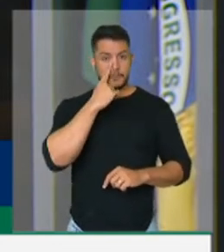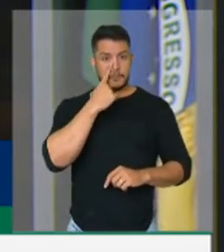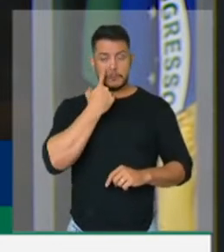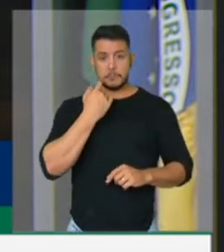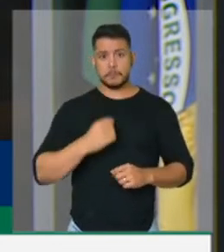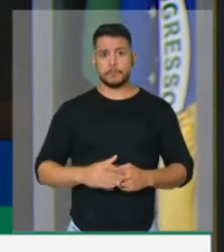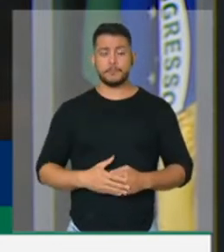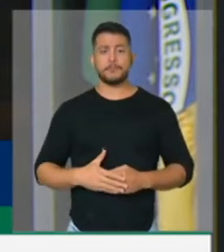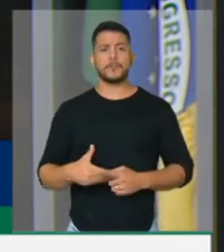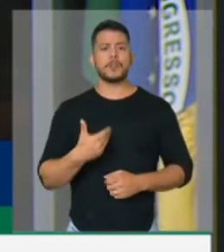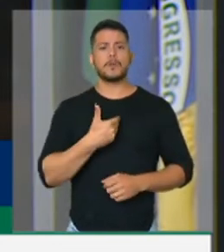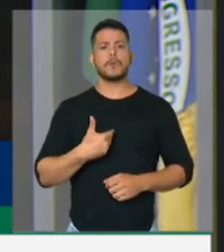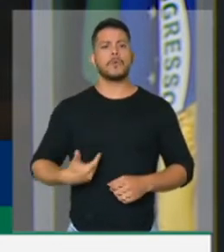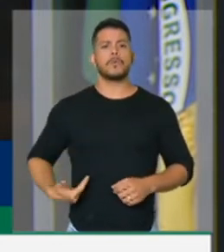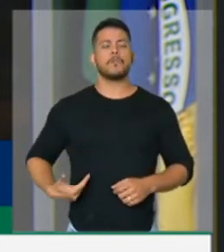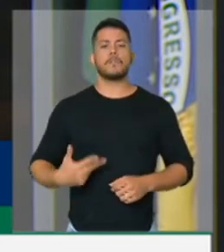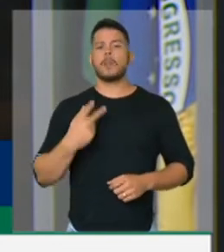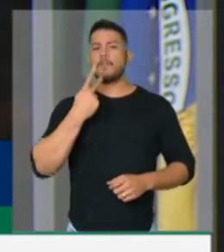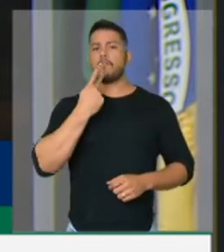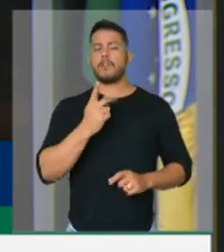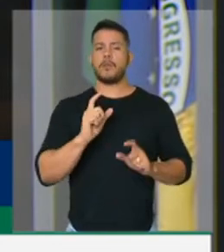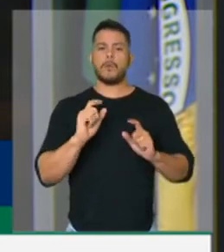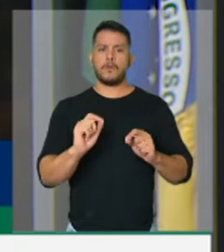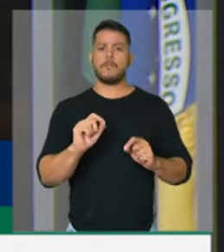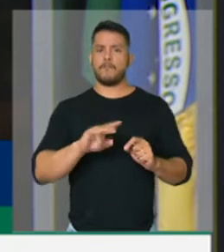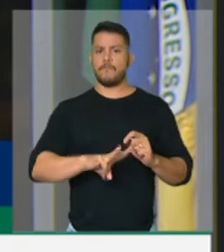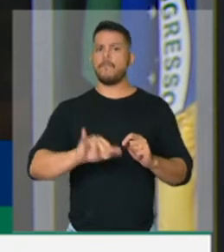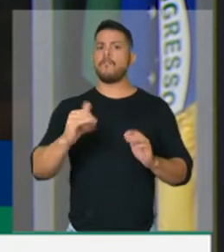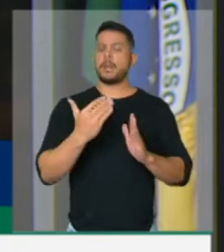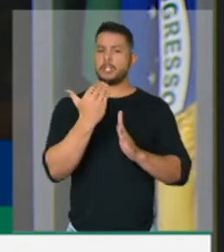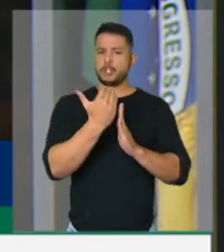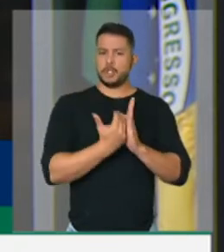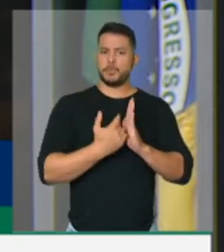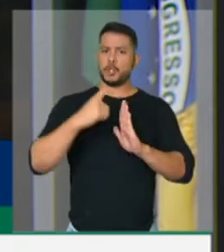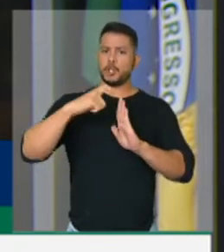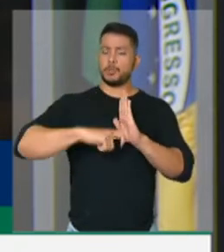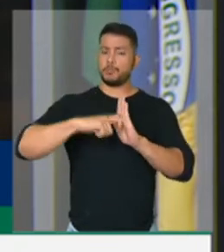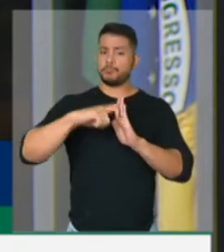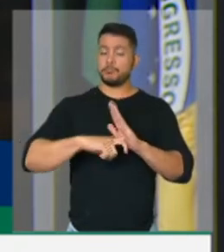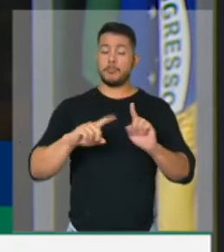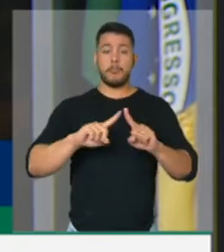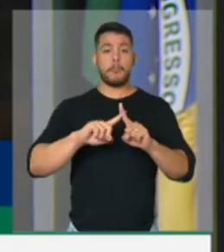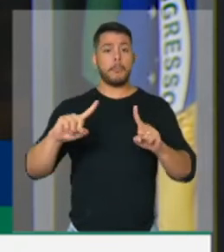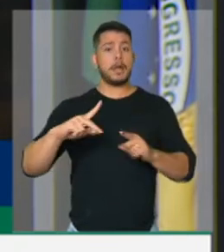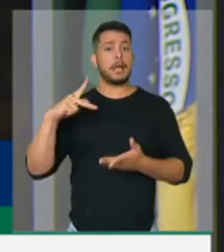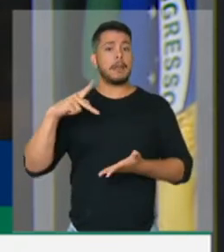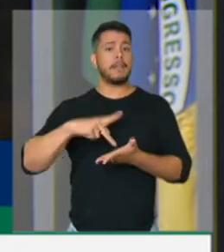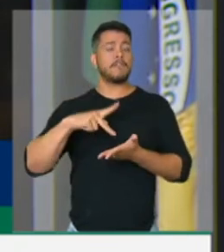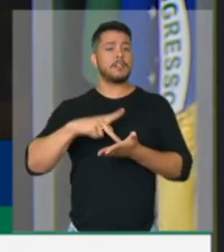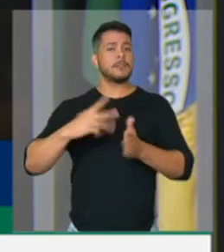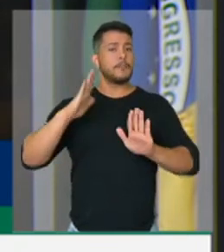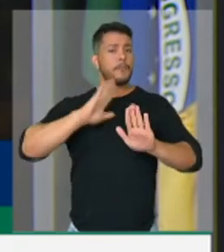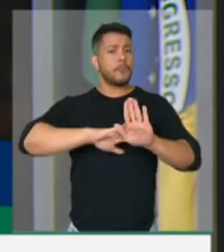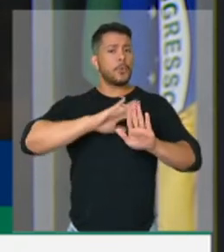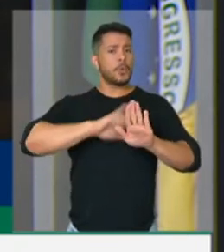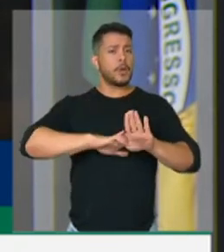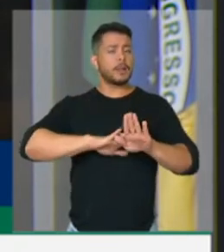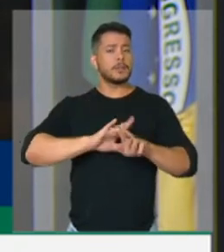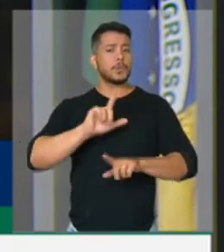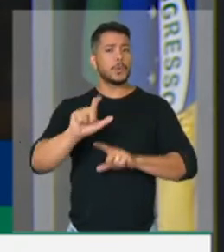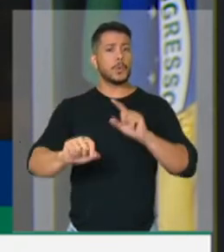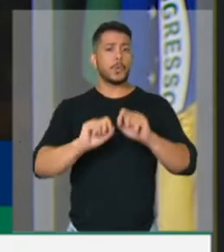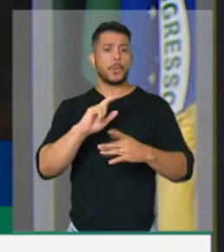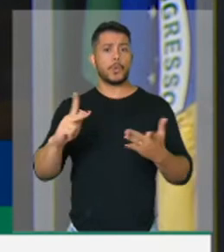governo diz que é uma redução tributária, mas, na verdade, é justamente